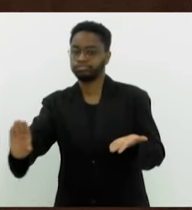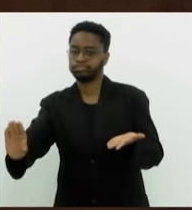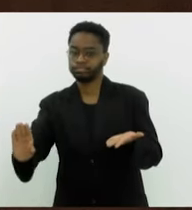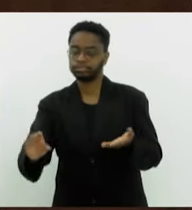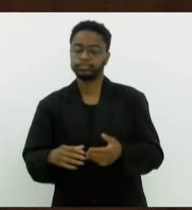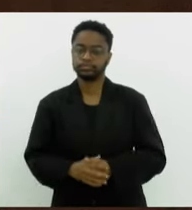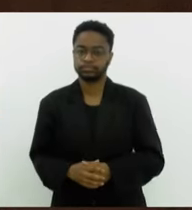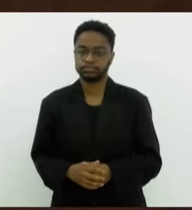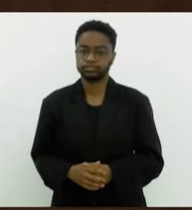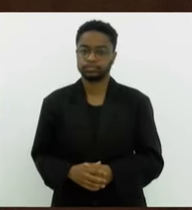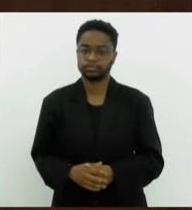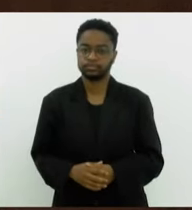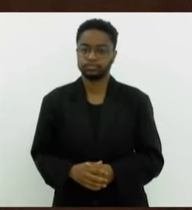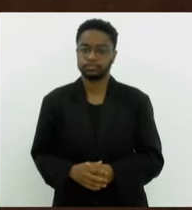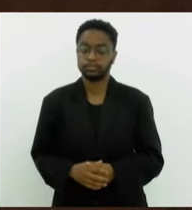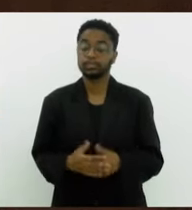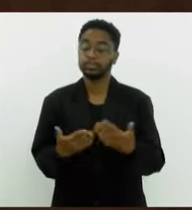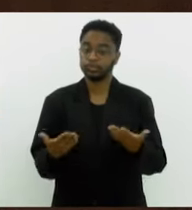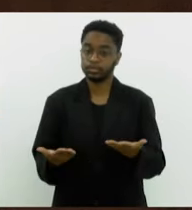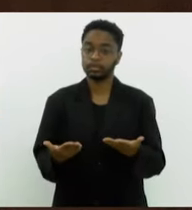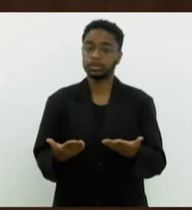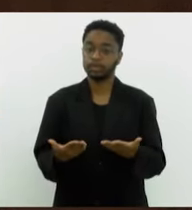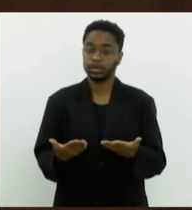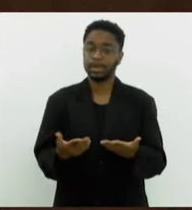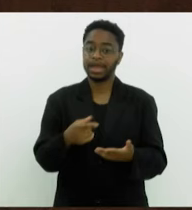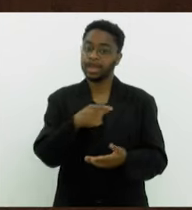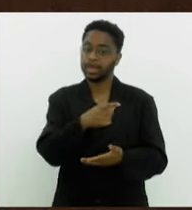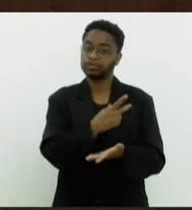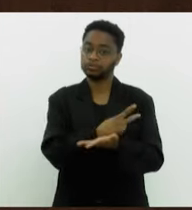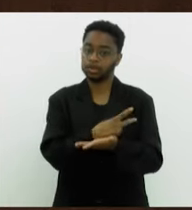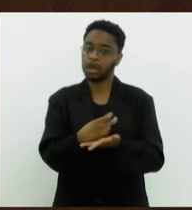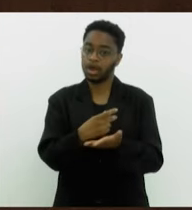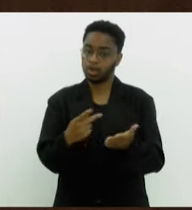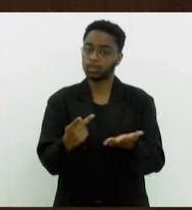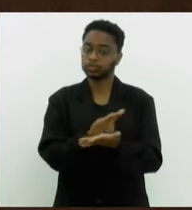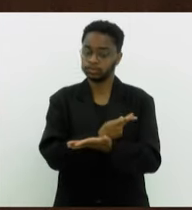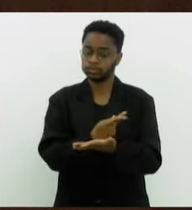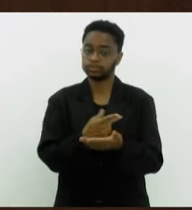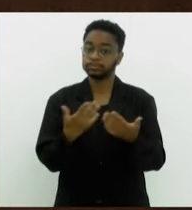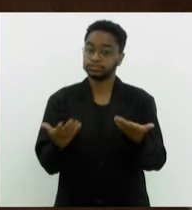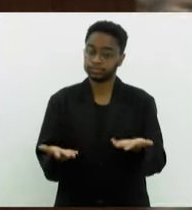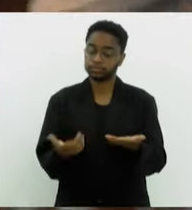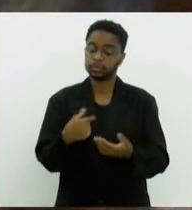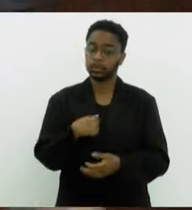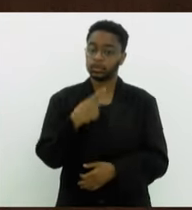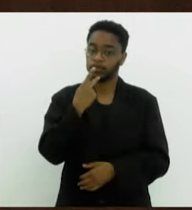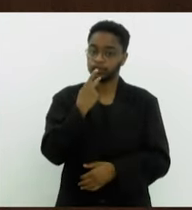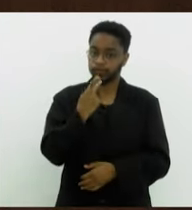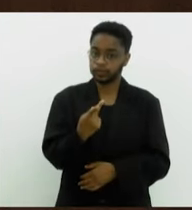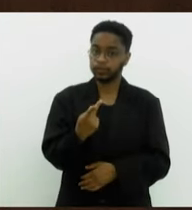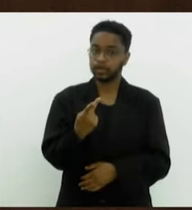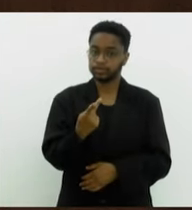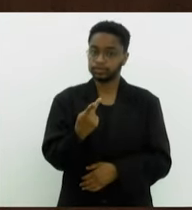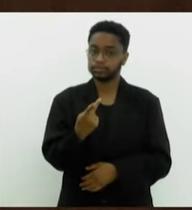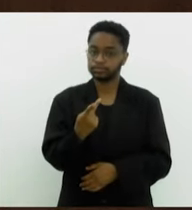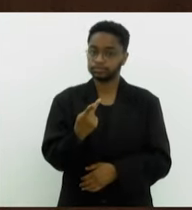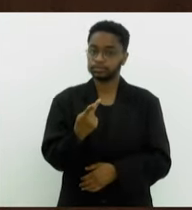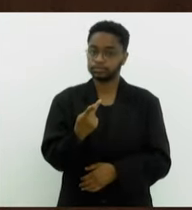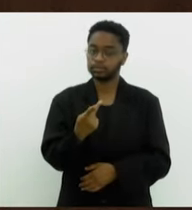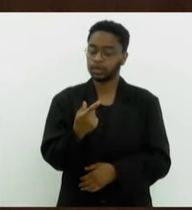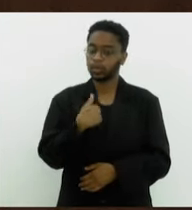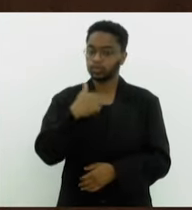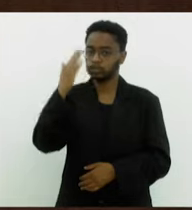saúde no governo do estado do Rio de Janeiro já derrubou um governador. E eu falo com grande